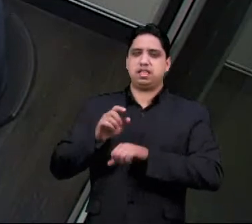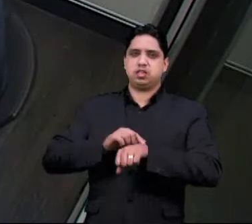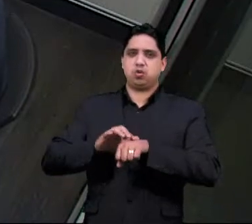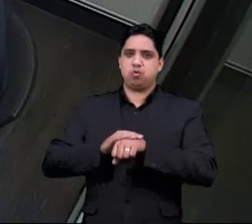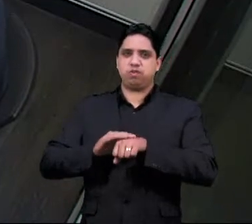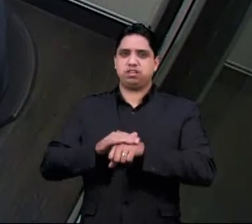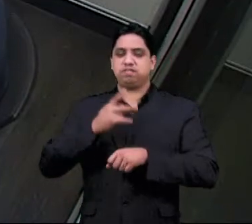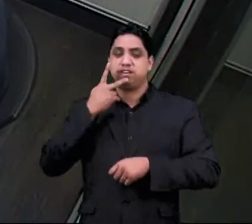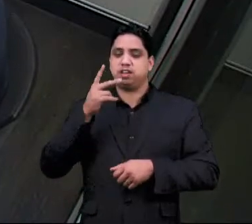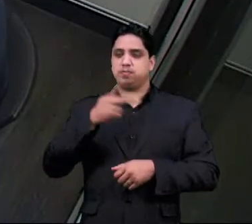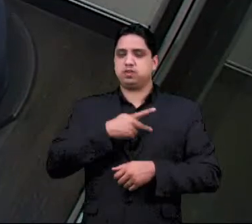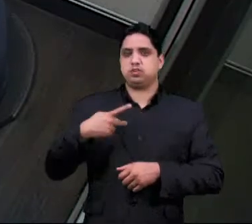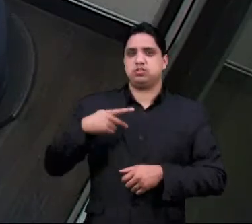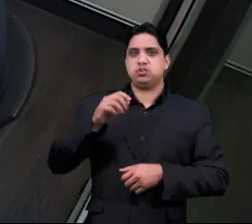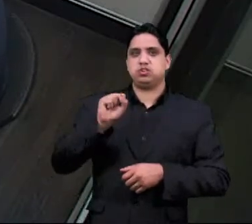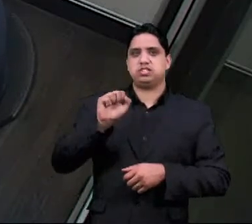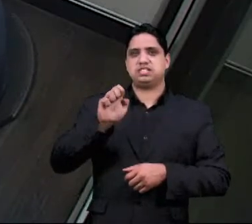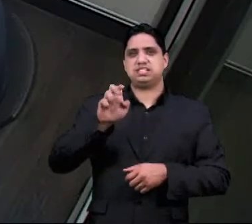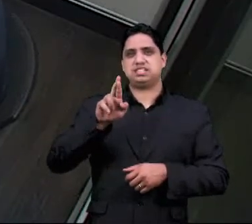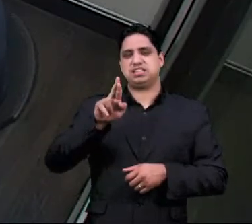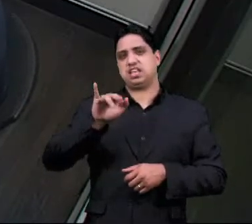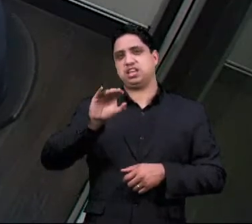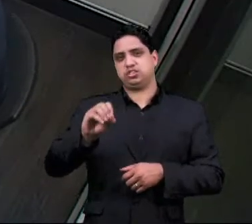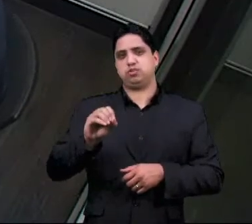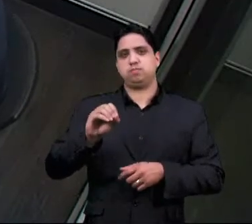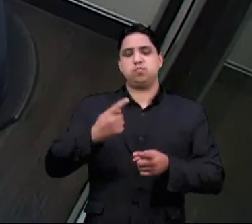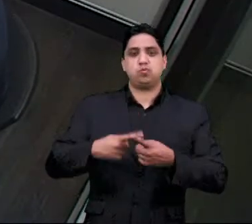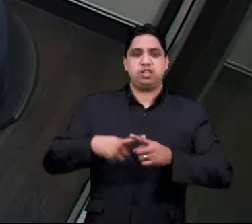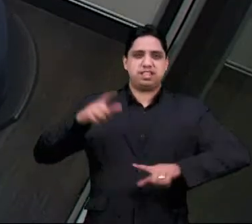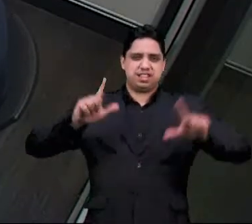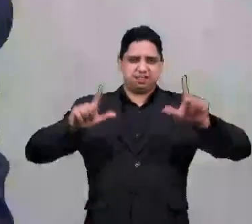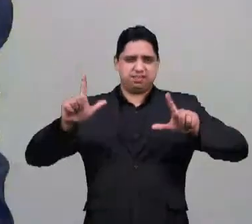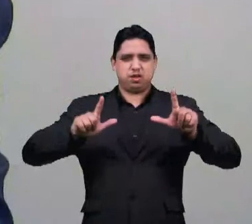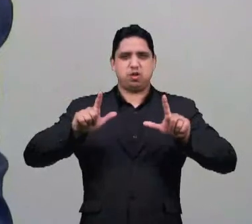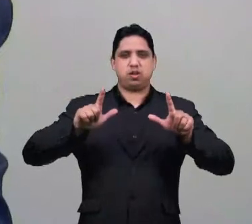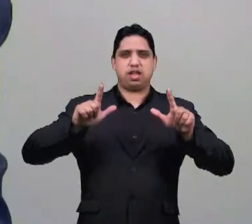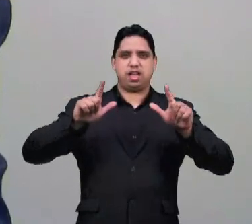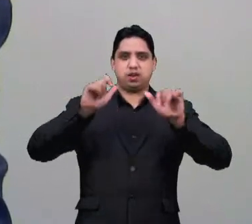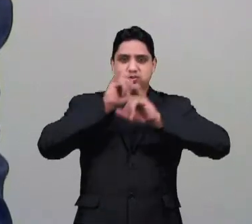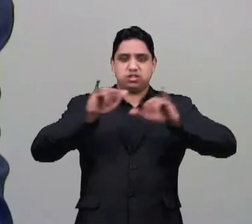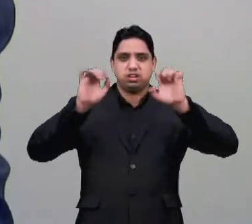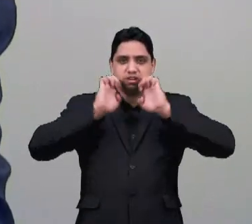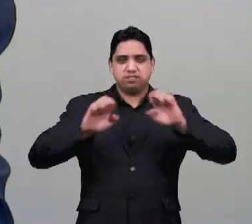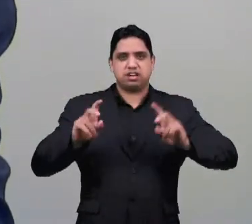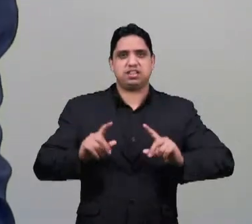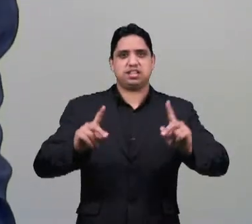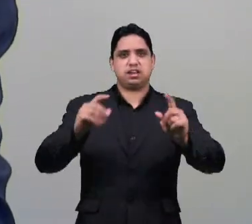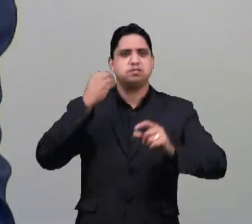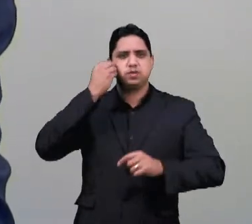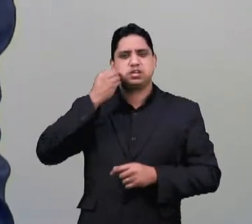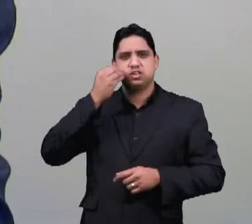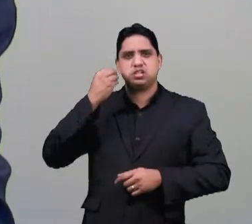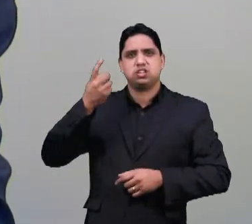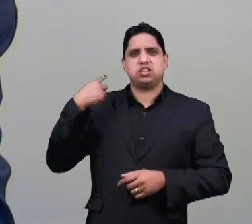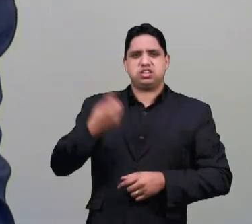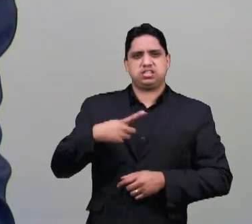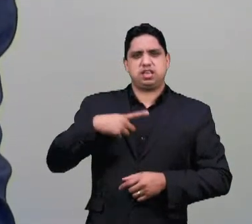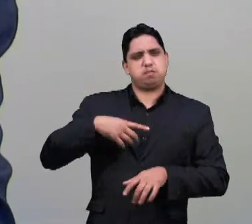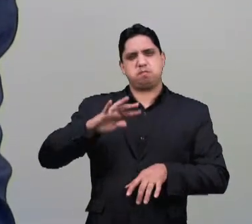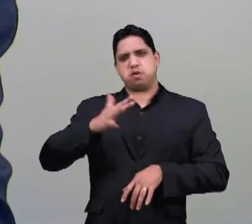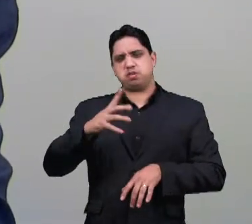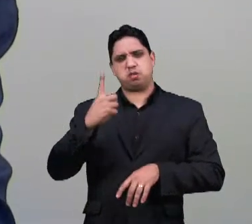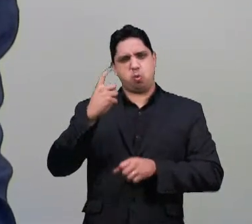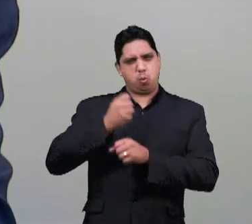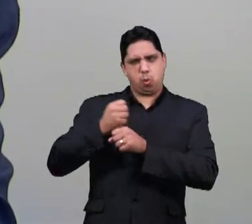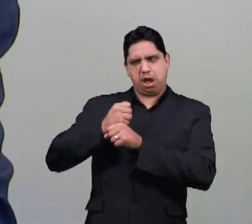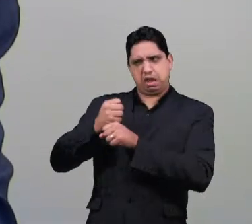falar com o Sérgio, por conta do programa Anunciando o Evangelho Eterno, né, Sérgio? Que é uma experiência que a gente passou a ter há um ano atrás.